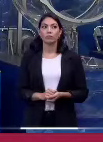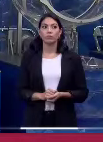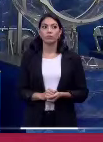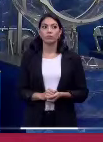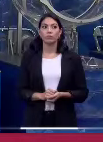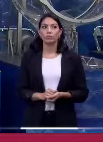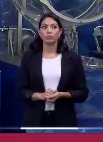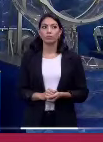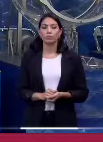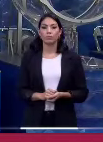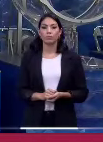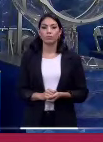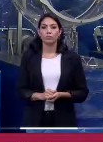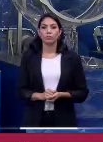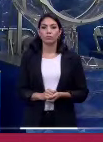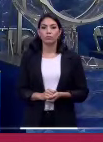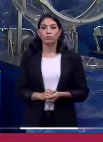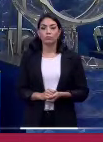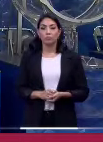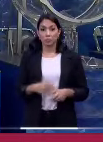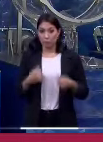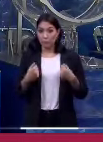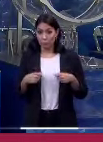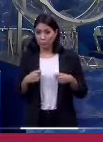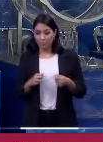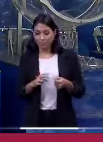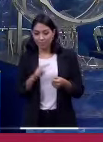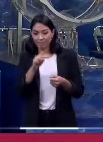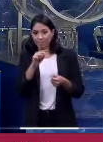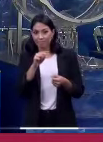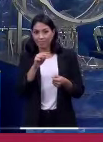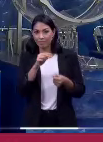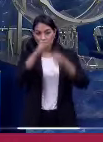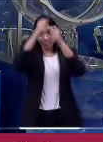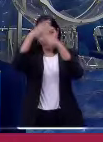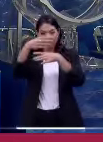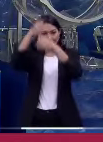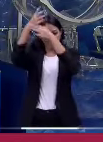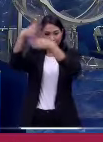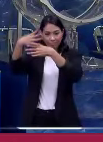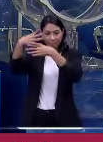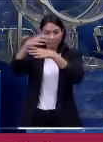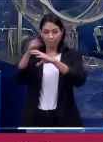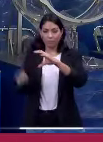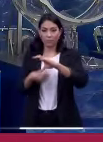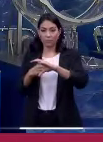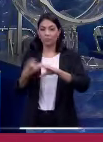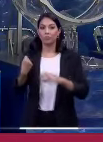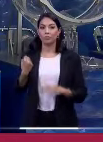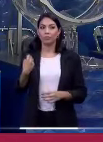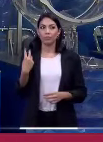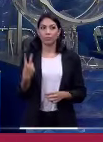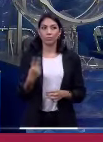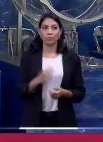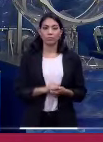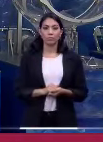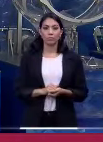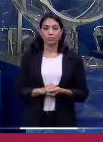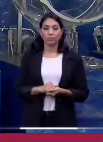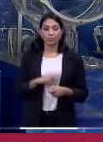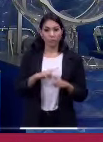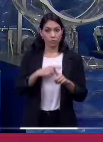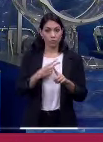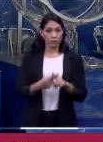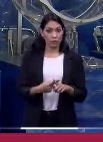da escadinha, né, Walter, para reabastecer o suporte do globo número 2. Na dupla Sena, você